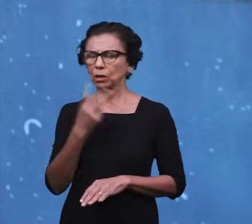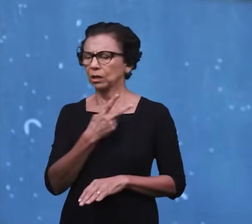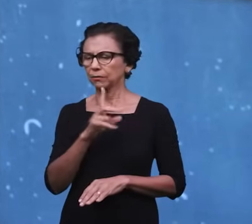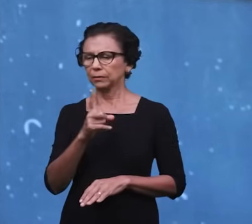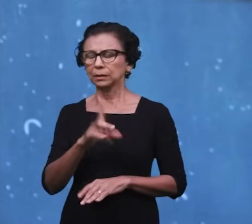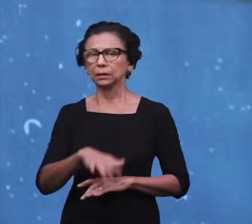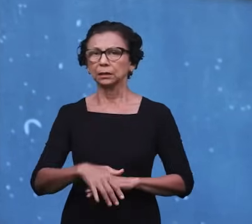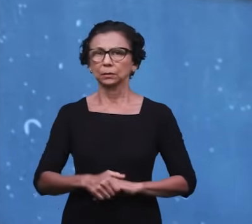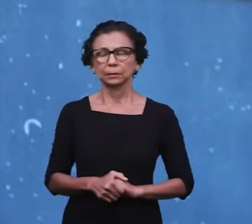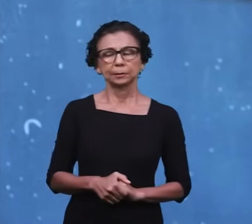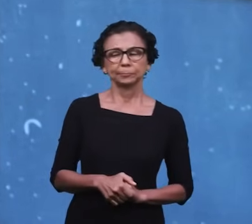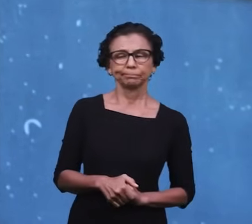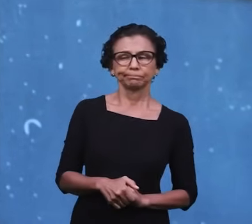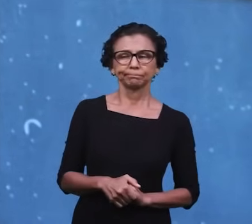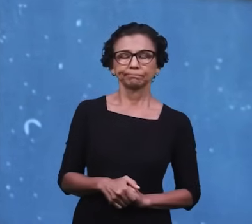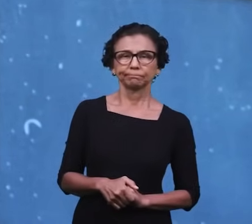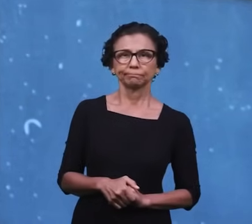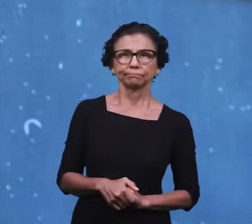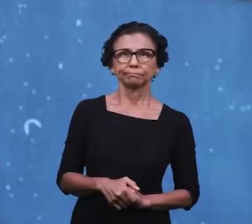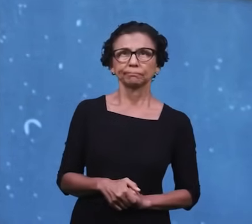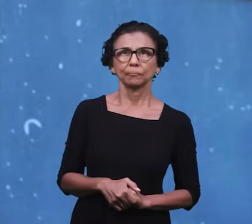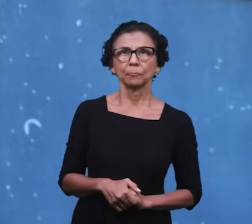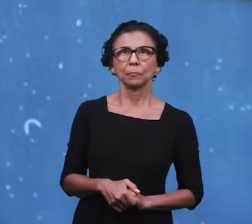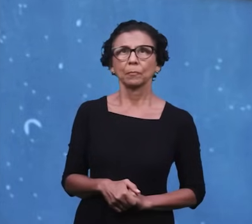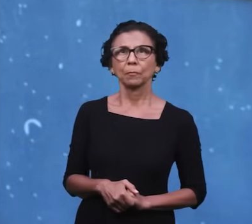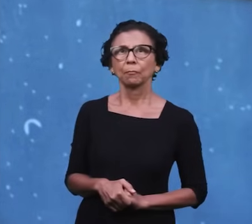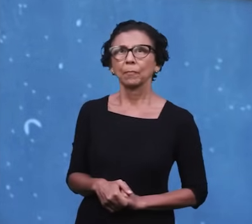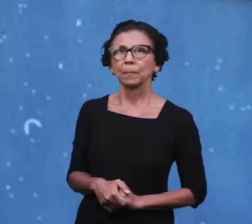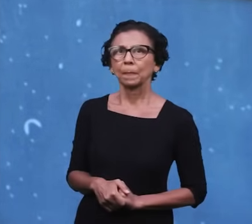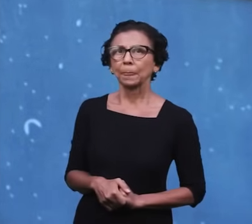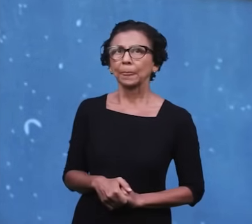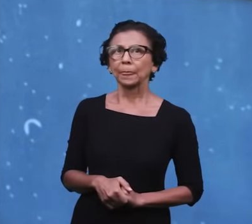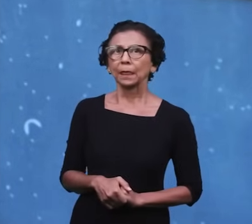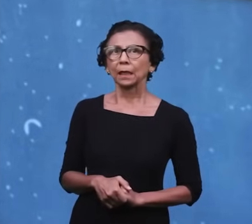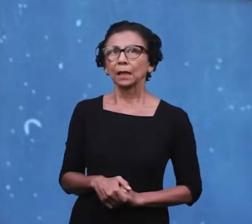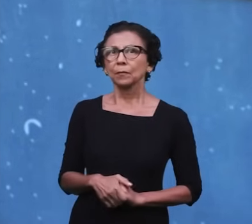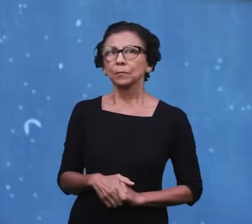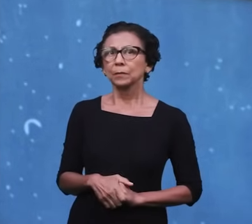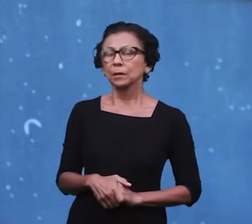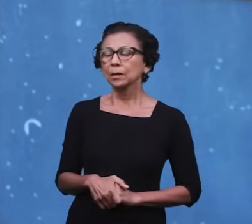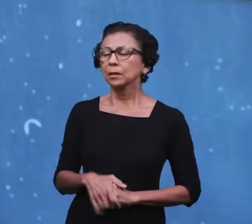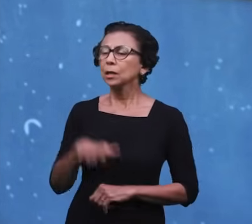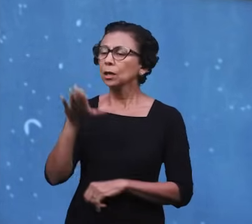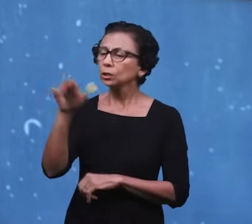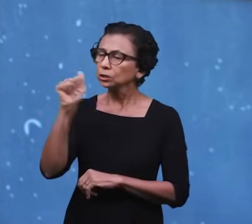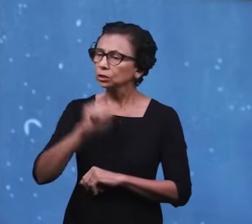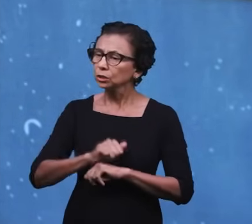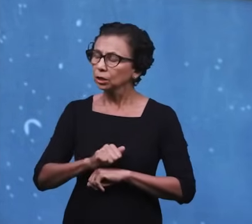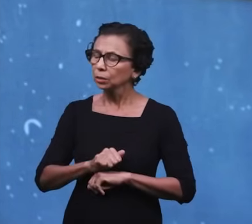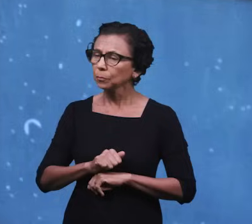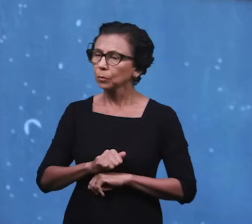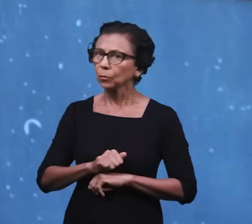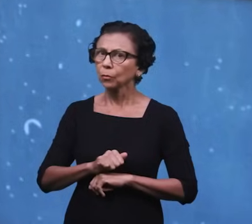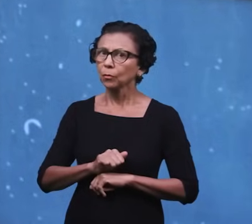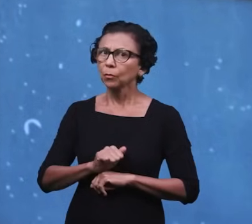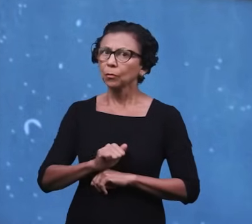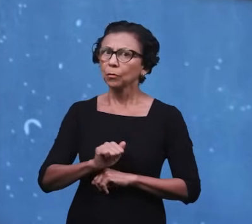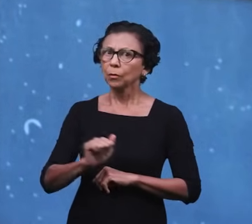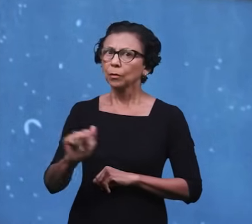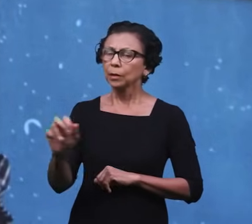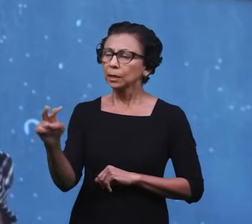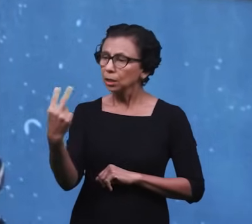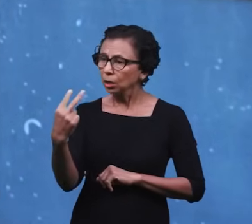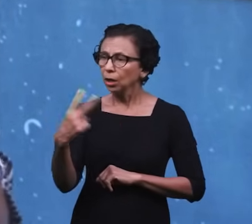ou ficam em dúvida, por quê? Ah, não, mas eu chamo pelo nome, ele atende. Ah, não, mas ele olha no olho. Não é uma coisa assim